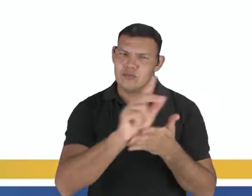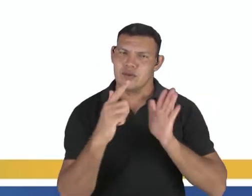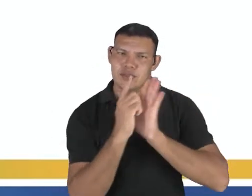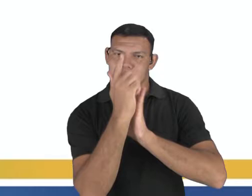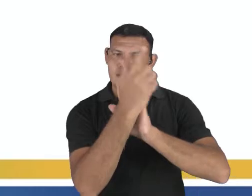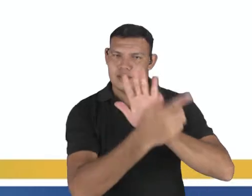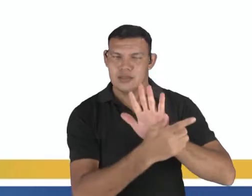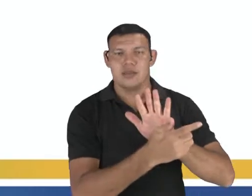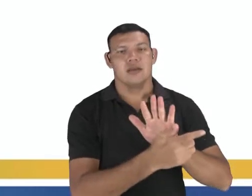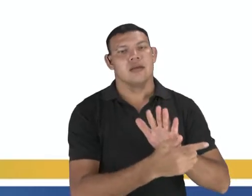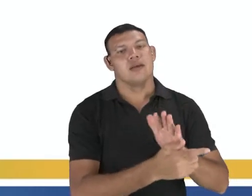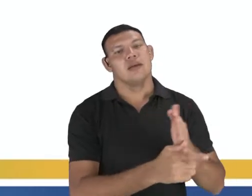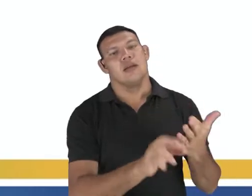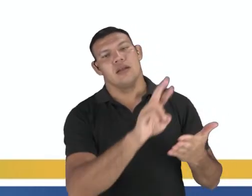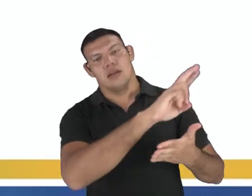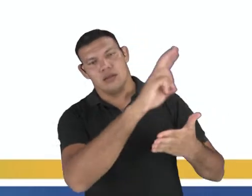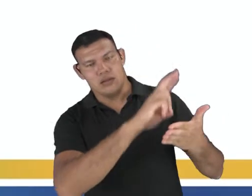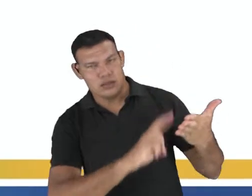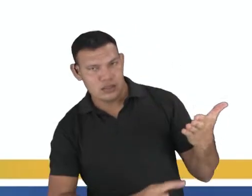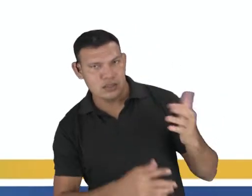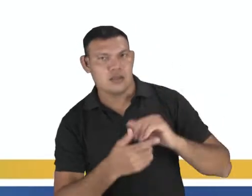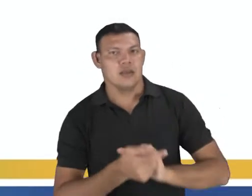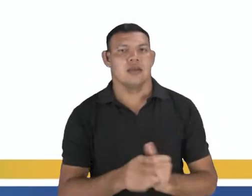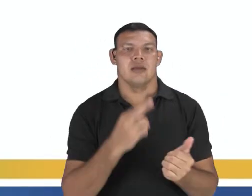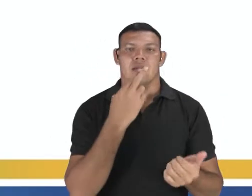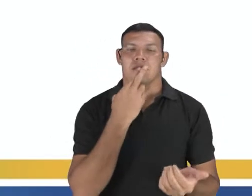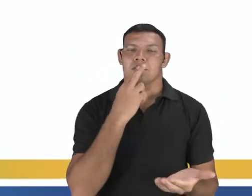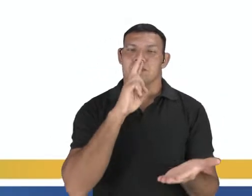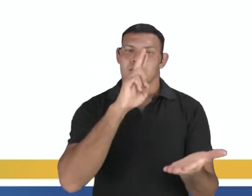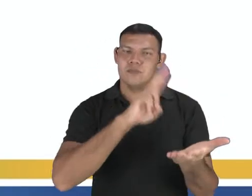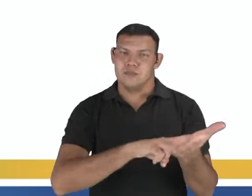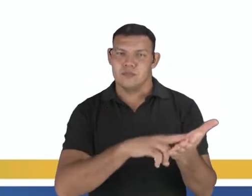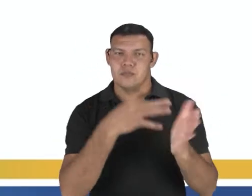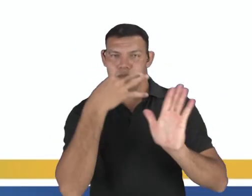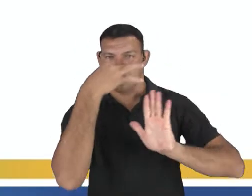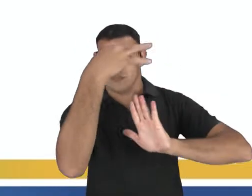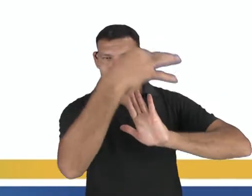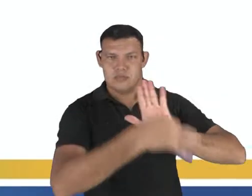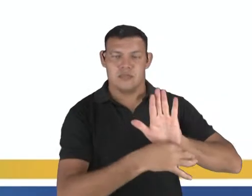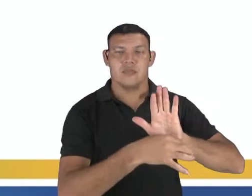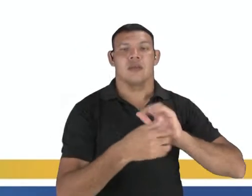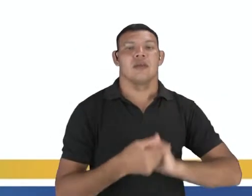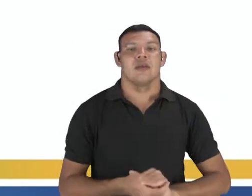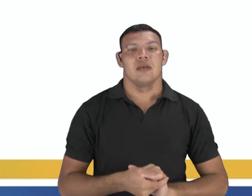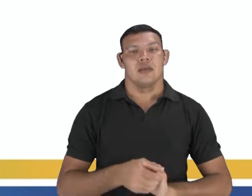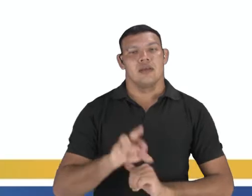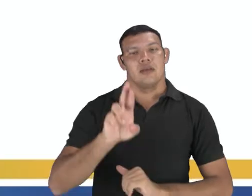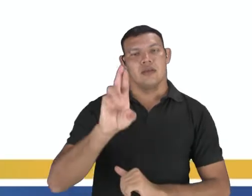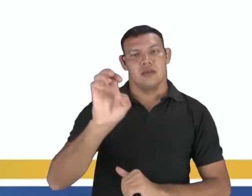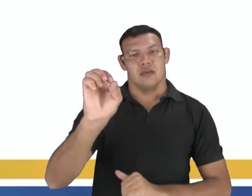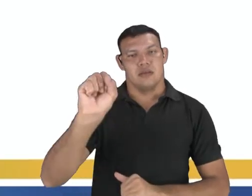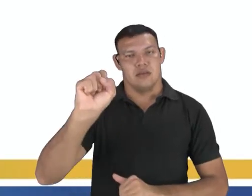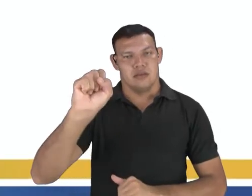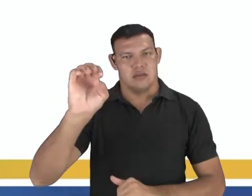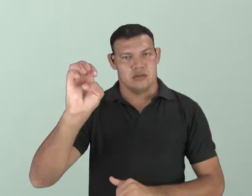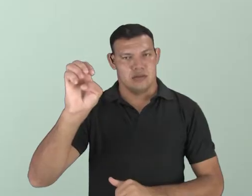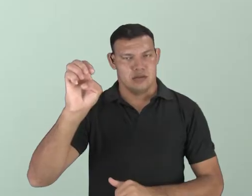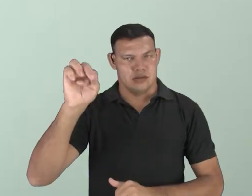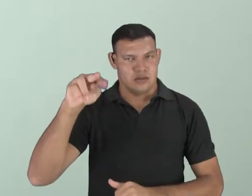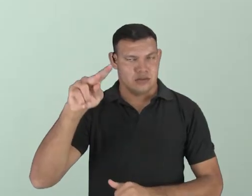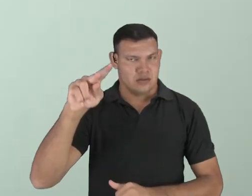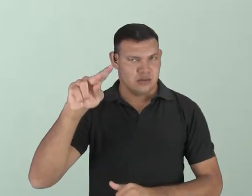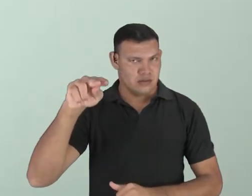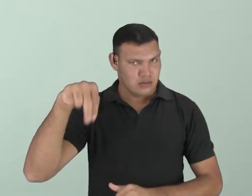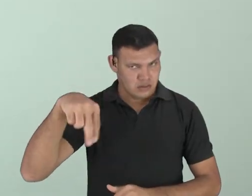como dissertação, artigo de opinião, carta argumentativa, editorial, resenha argumentativa, dentre outros.